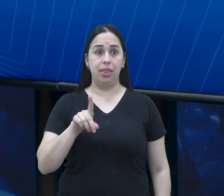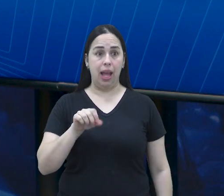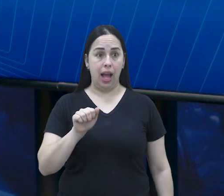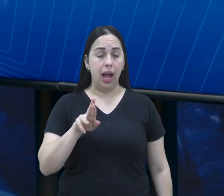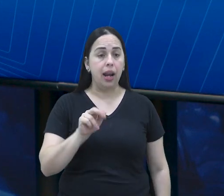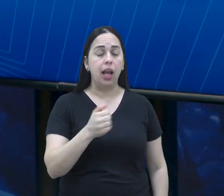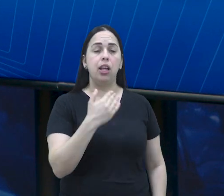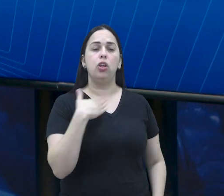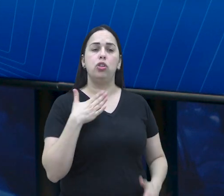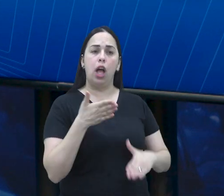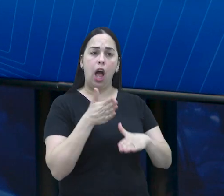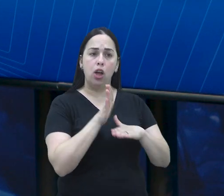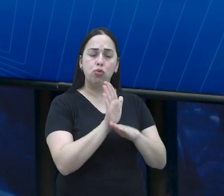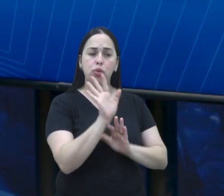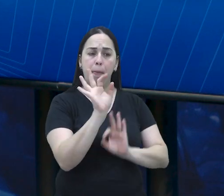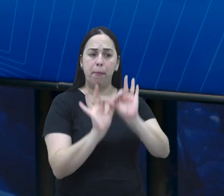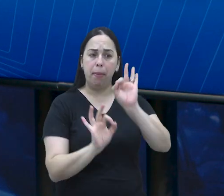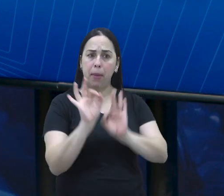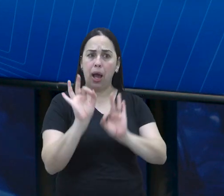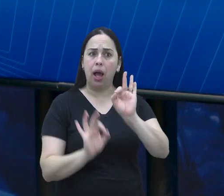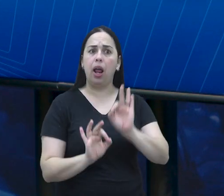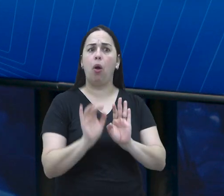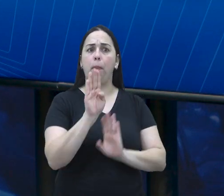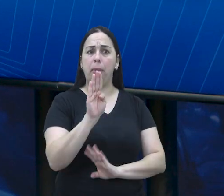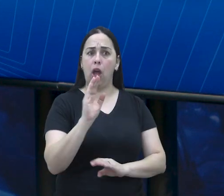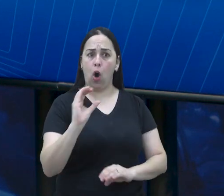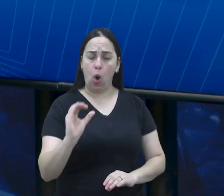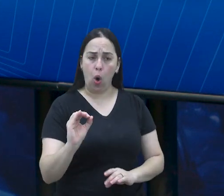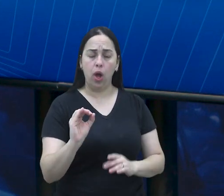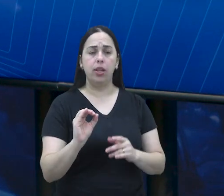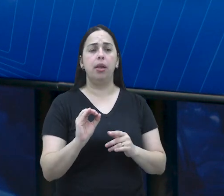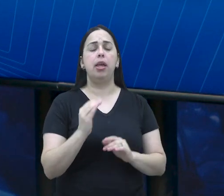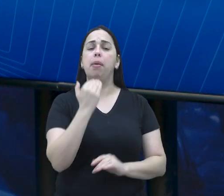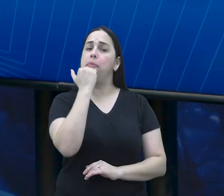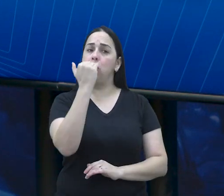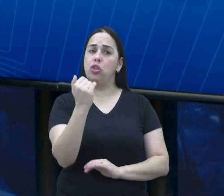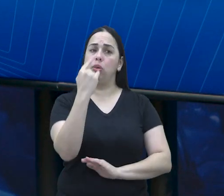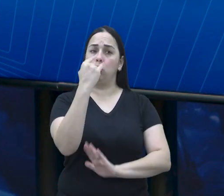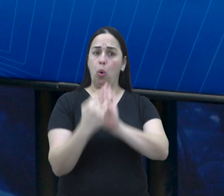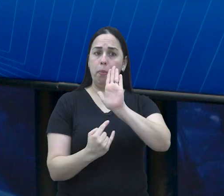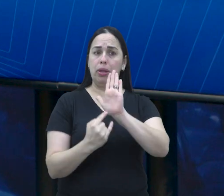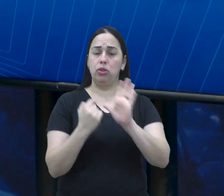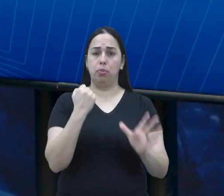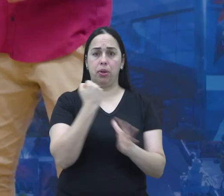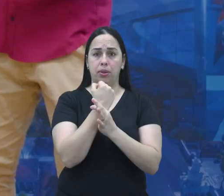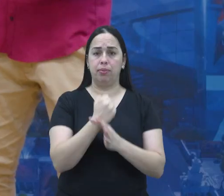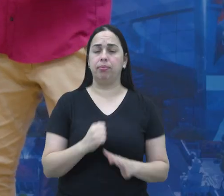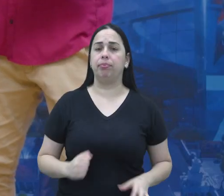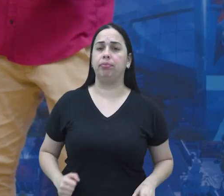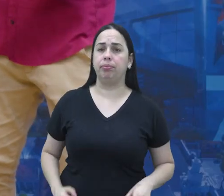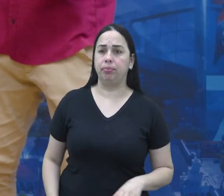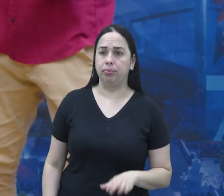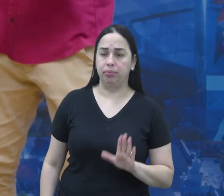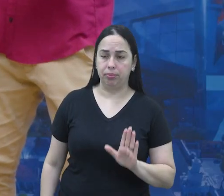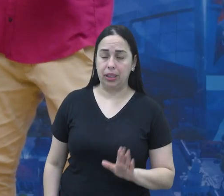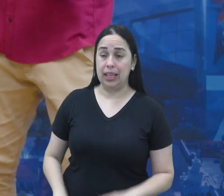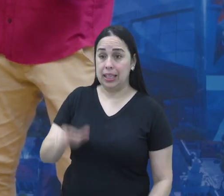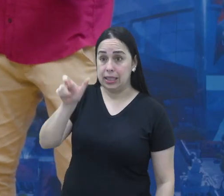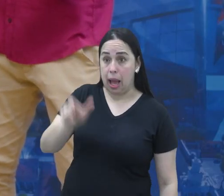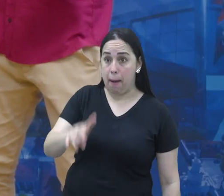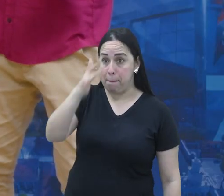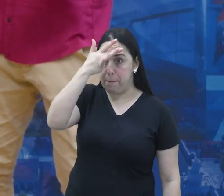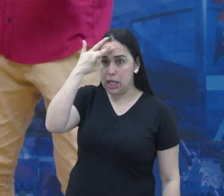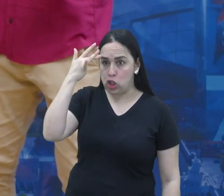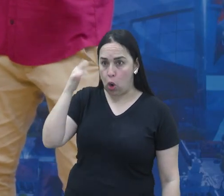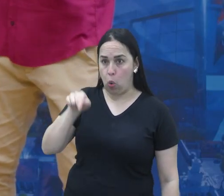de pedir, né, de fazer o registro da ocorrência, né, e pedir a medida protetiva. Tá? Caso o